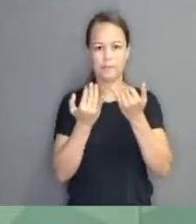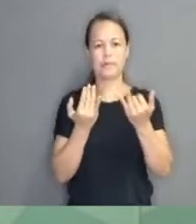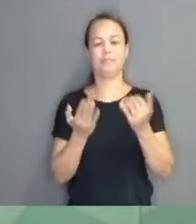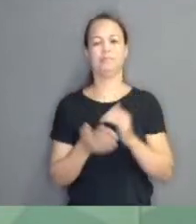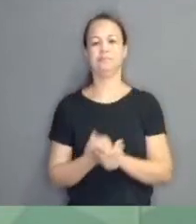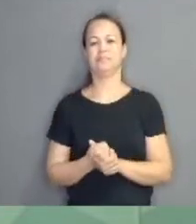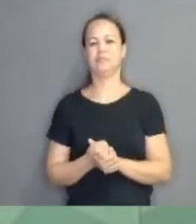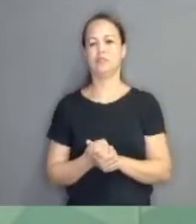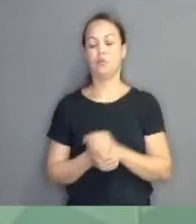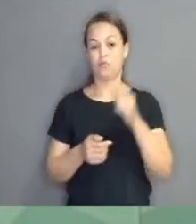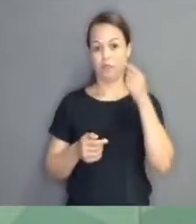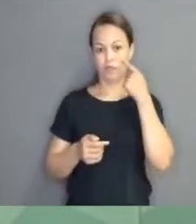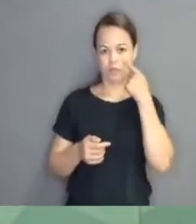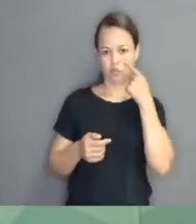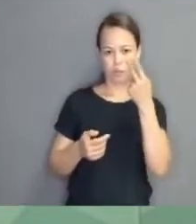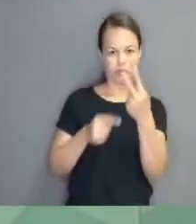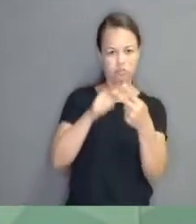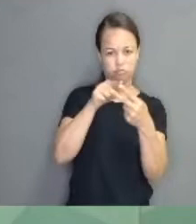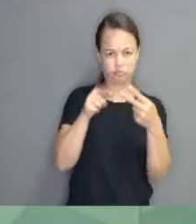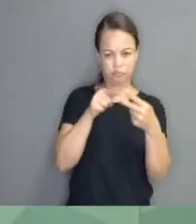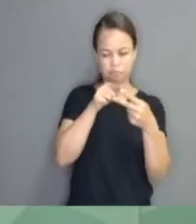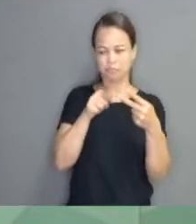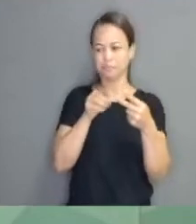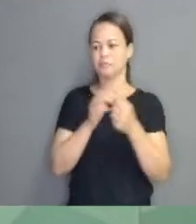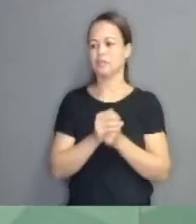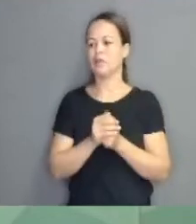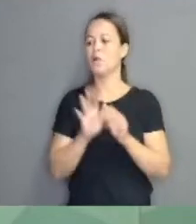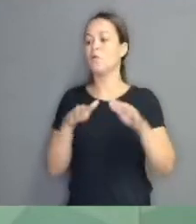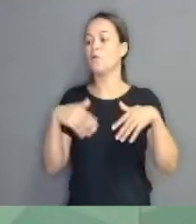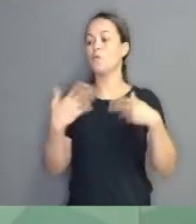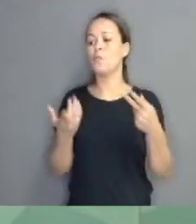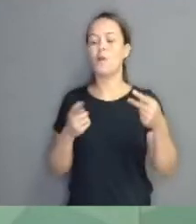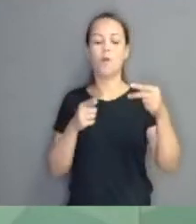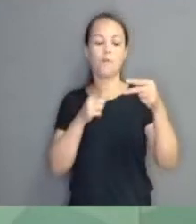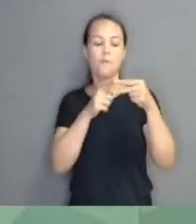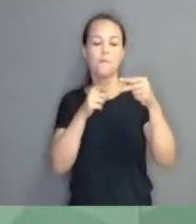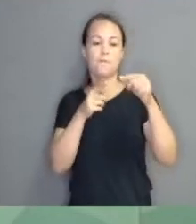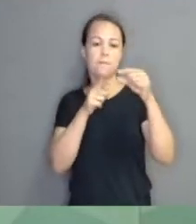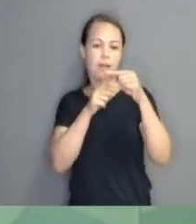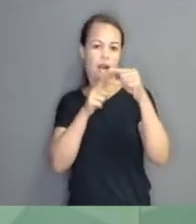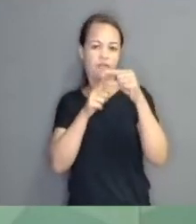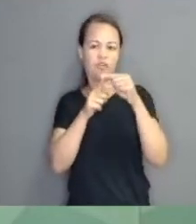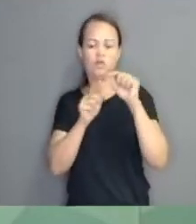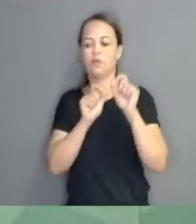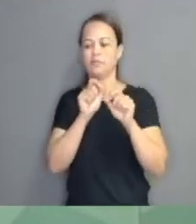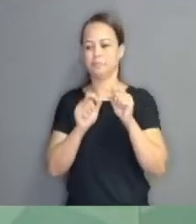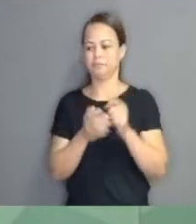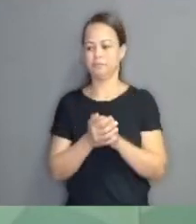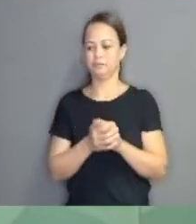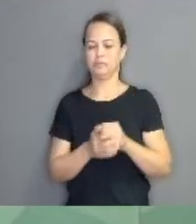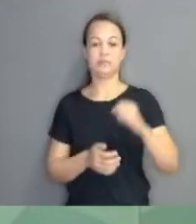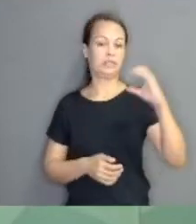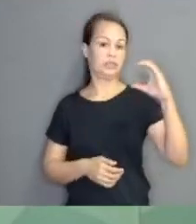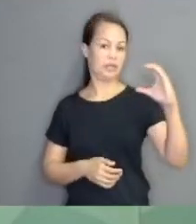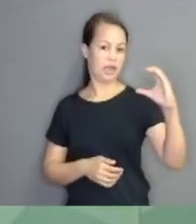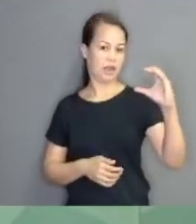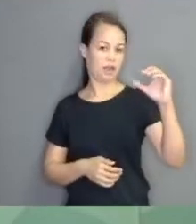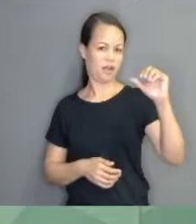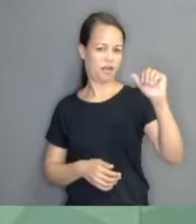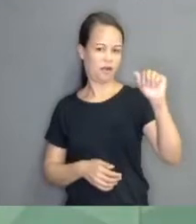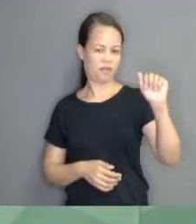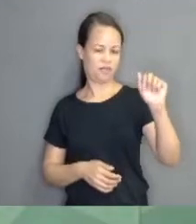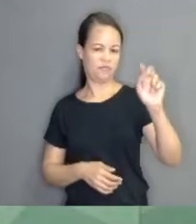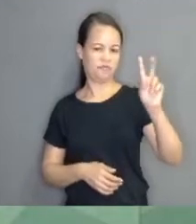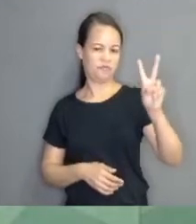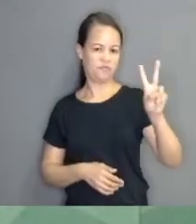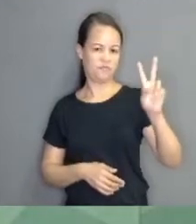ver só essas duas aqui que palavra é essa vamos lá Oi Ca va